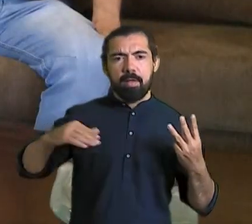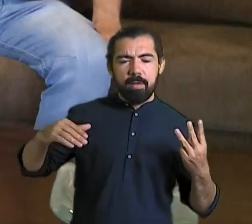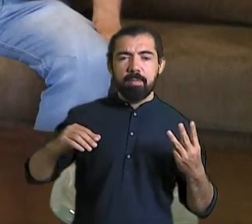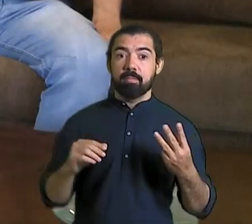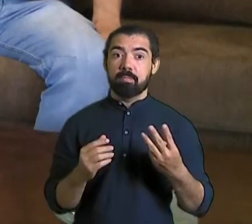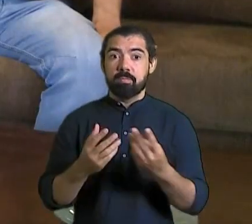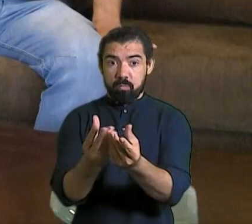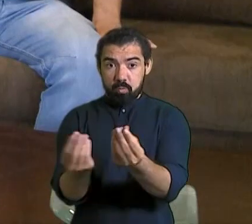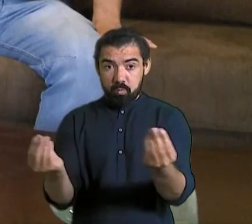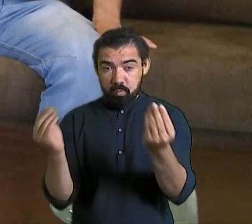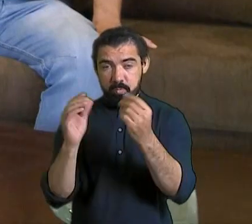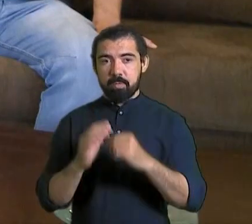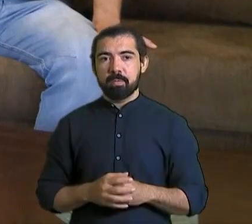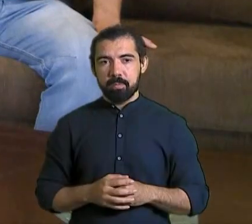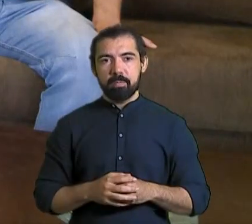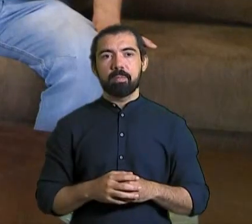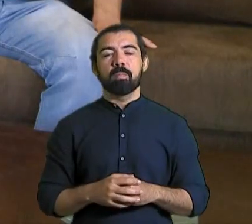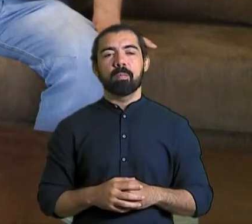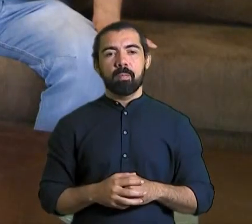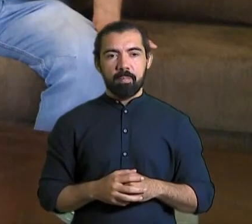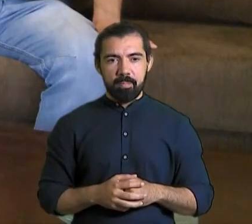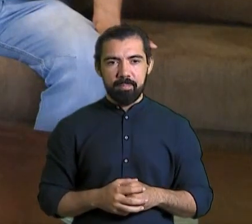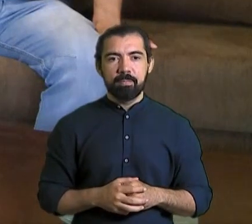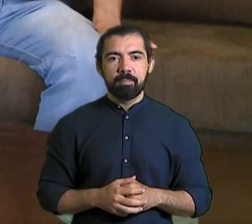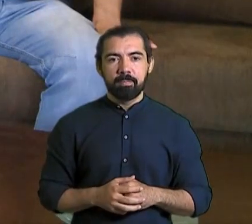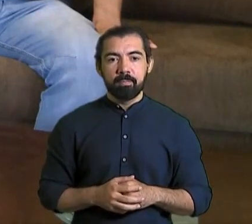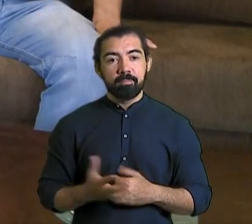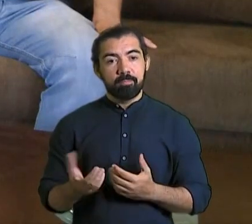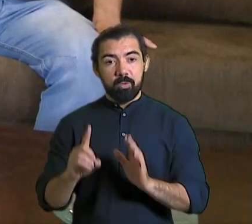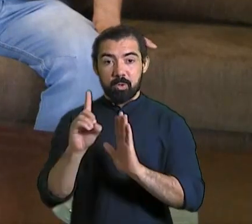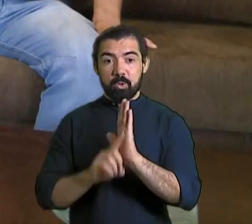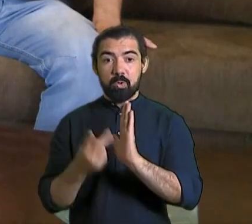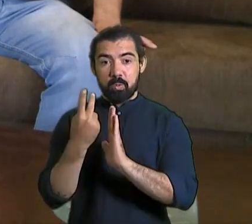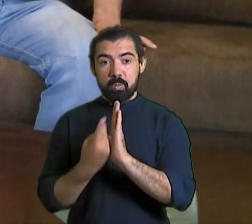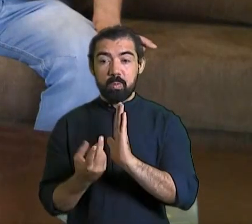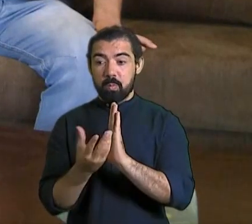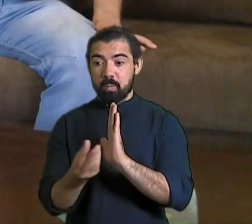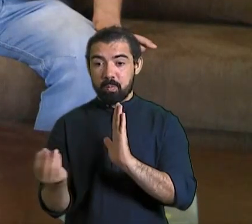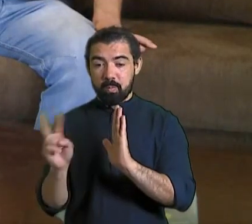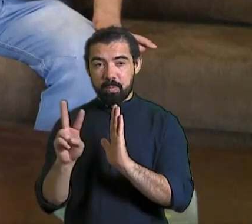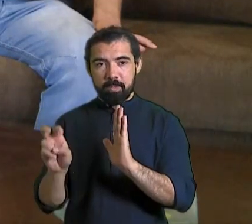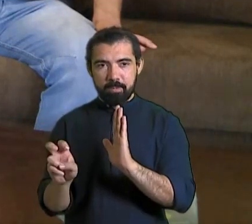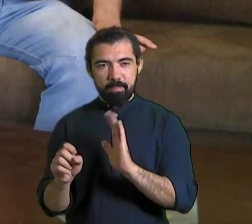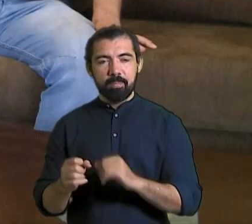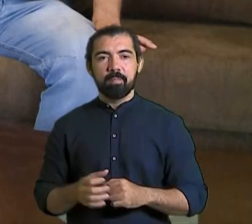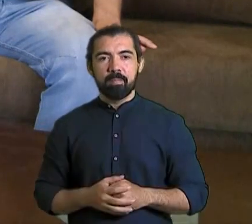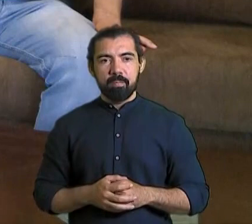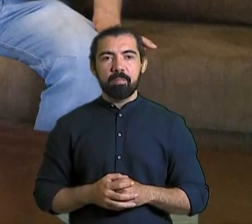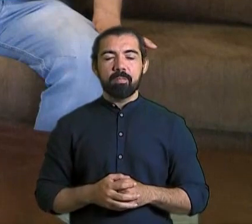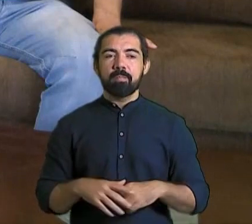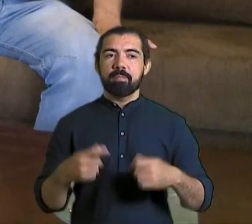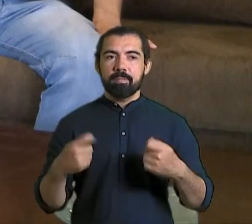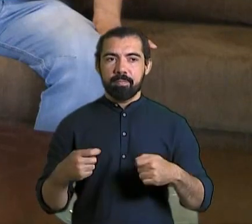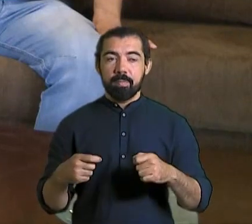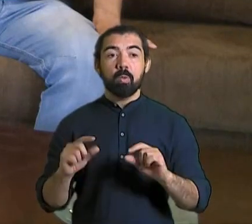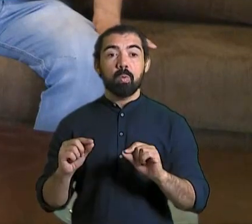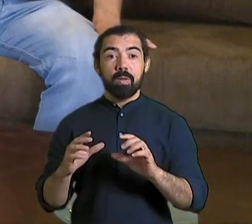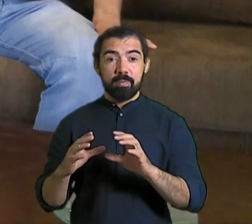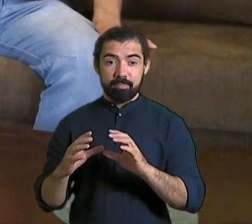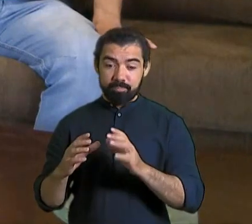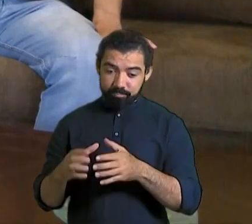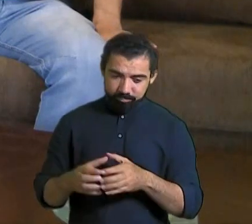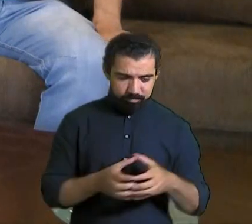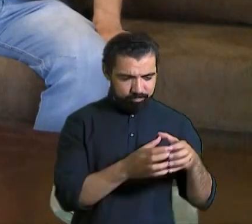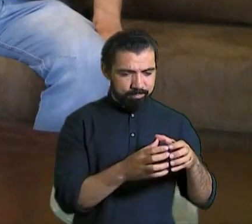mulher em situação de risco, morador de rua. Como você falou, é um guarda-chuva muito grande, né? Então, a pessoa com deficiência